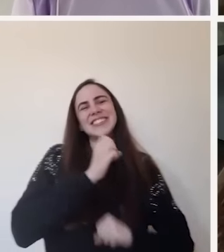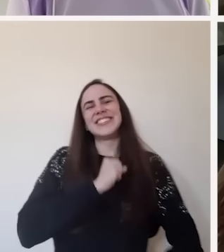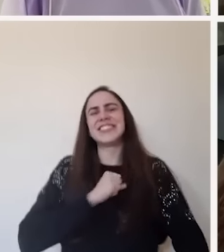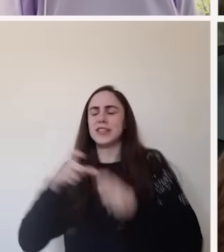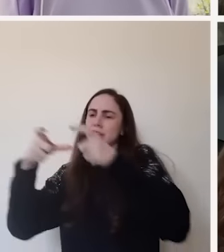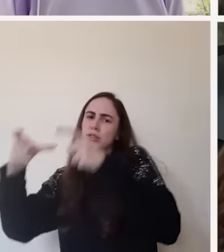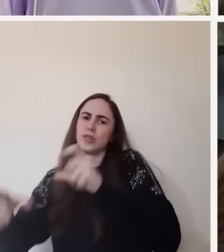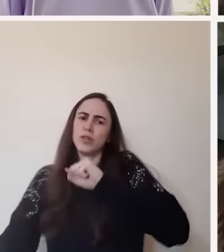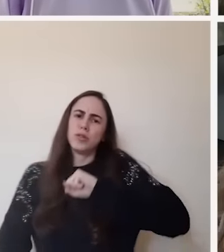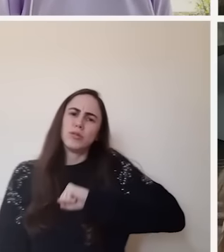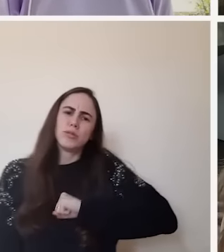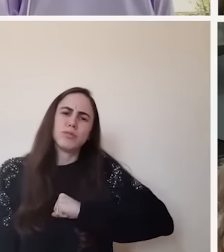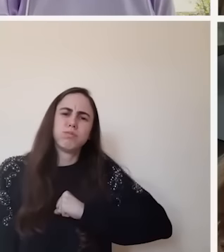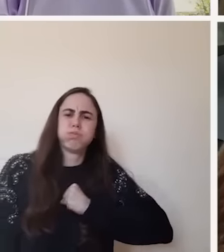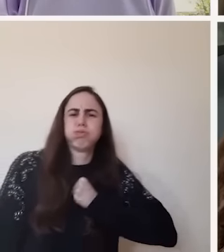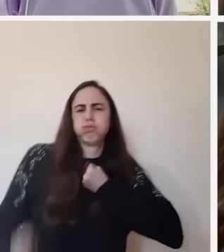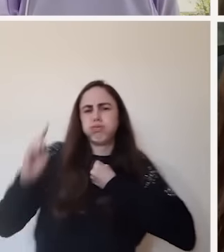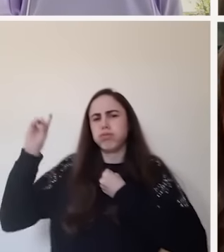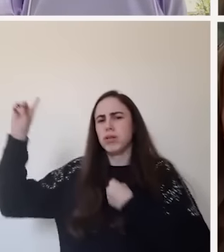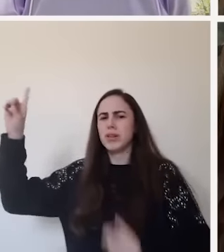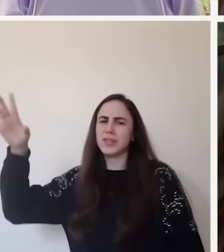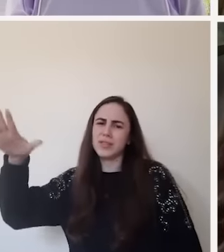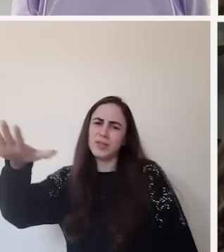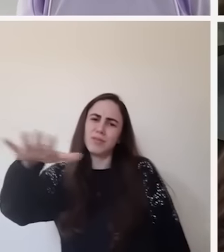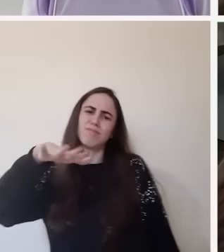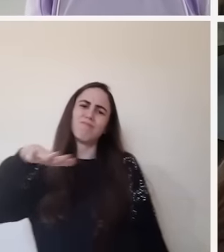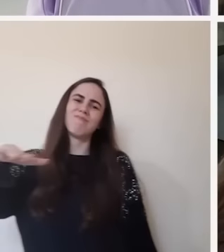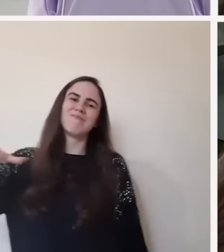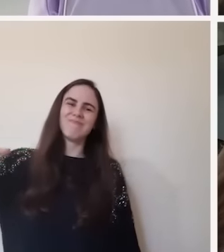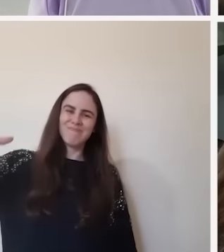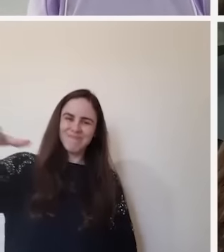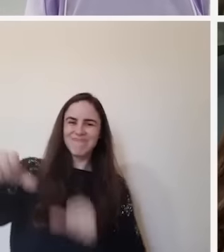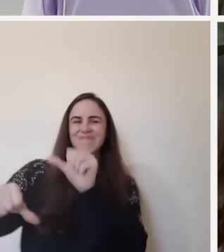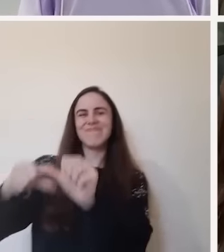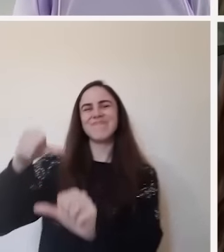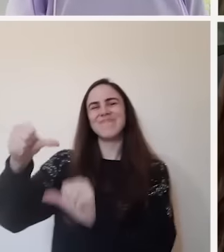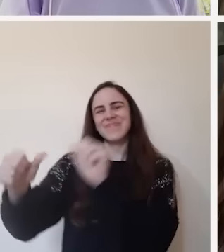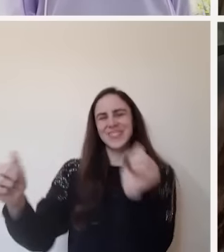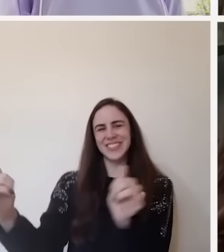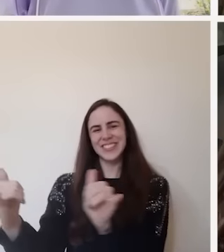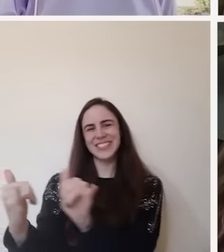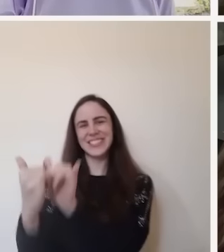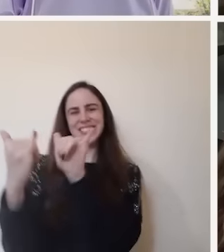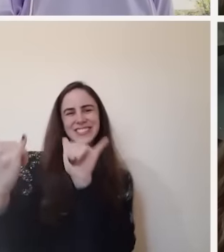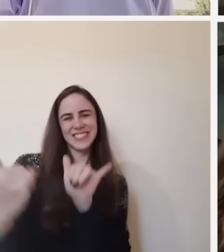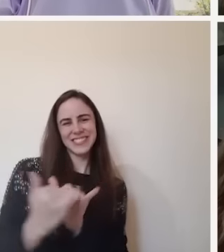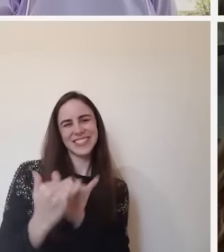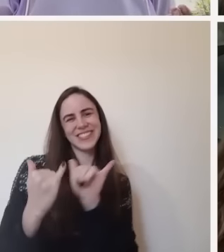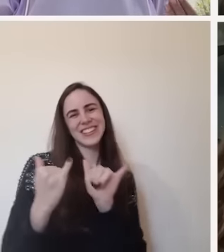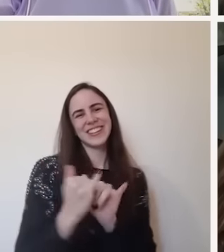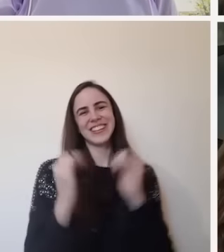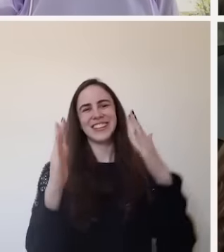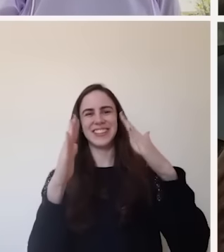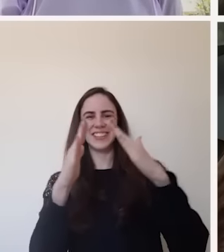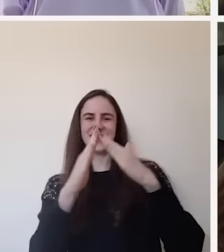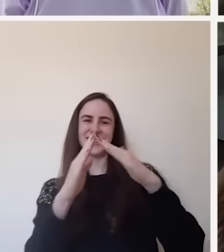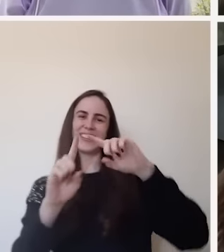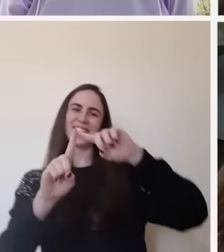o perdão para de teu corpo cresça assim